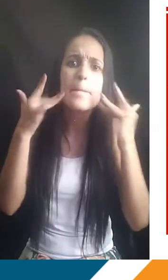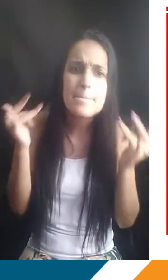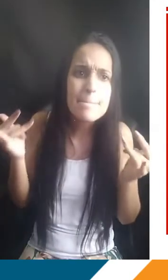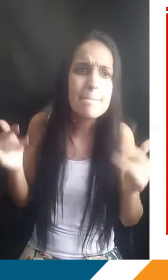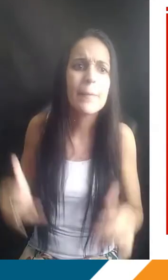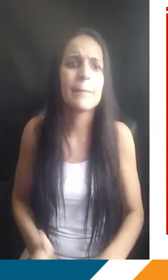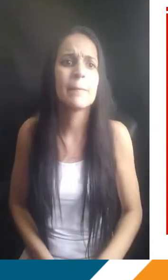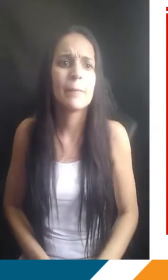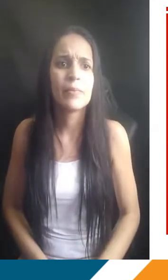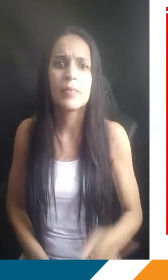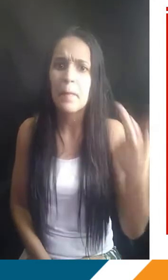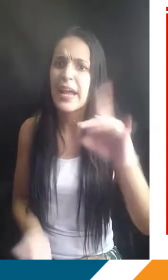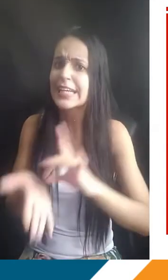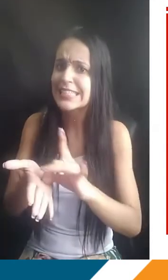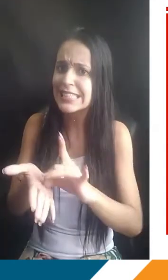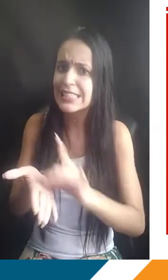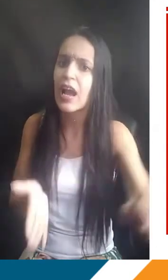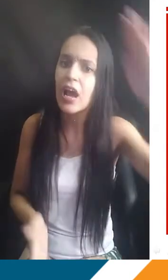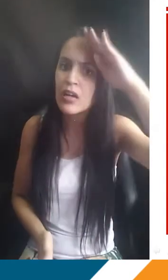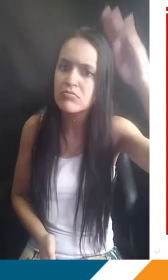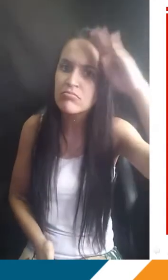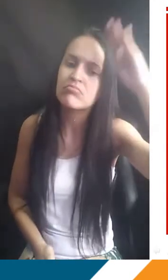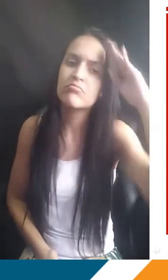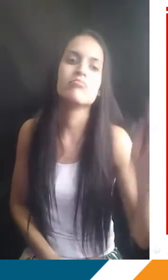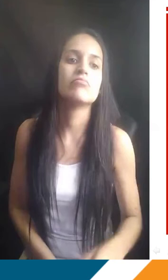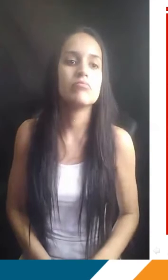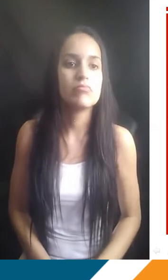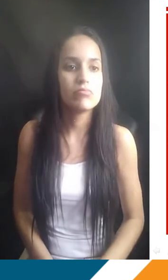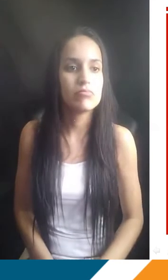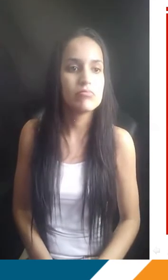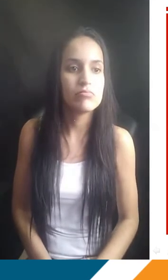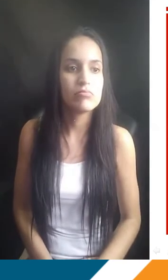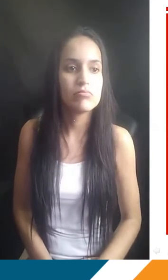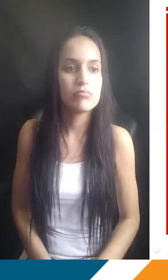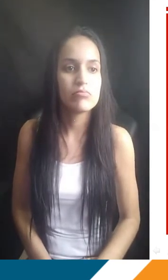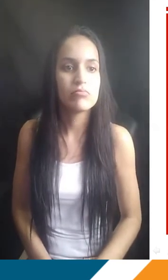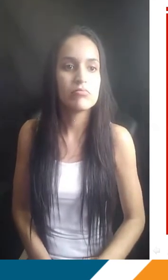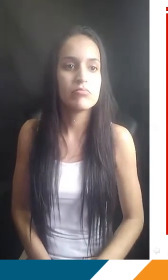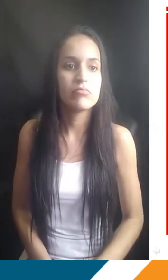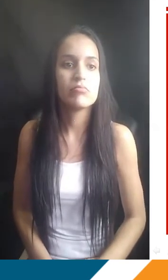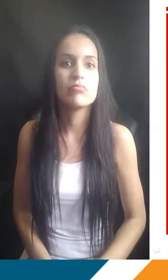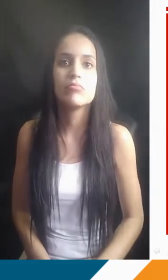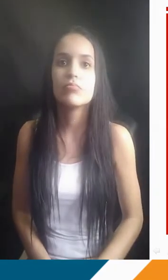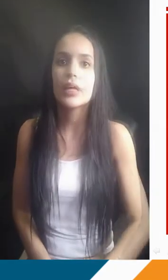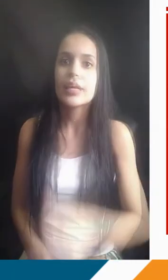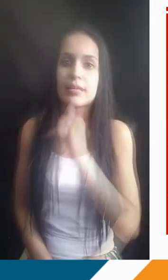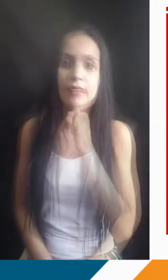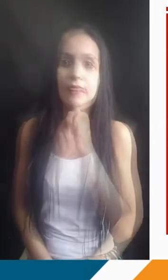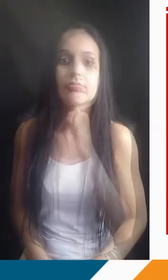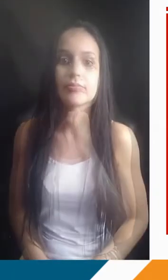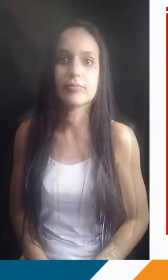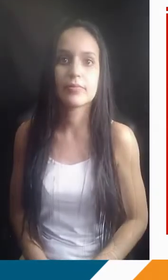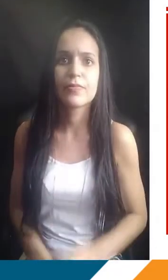Come, e também Roda Viva, e também Gota d'Água, que a gente também está destacando